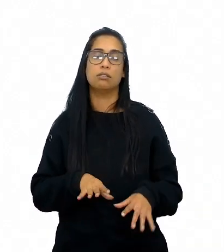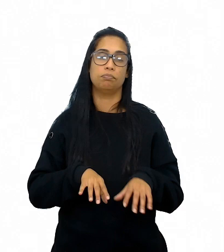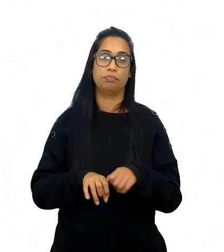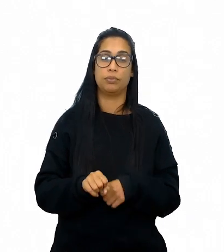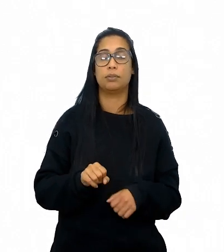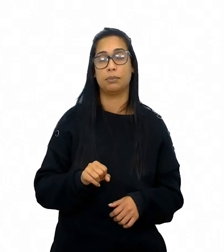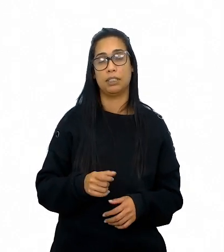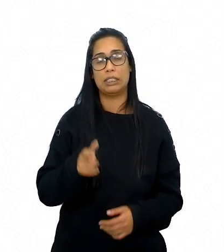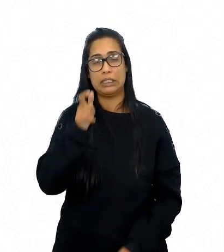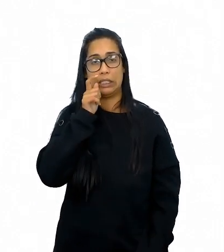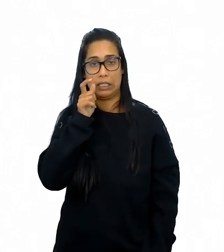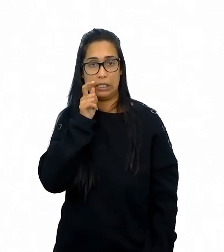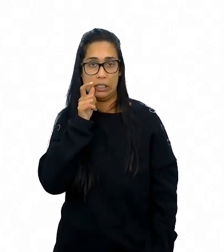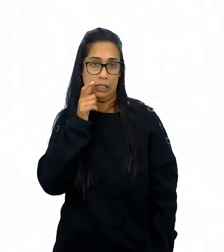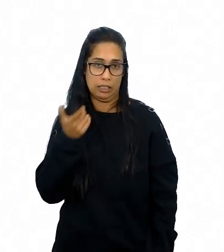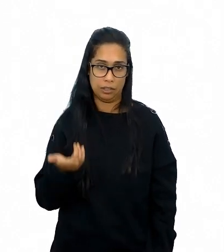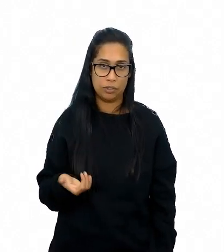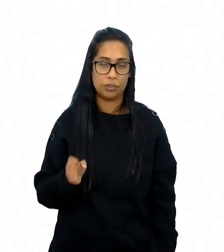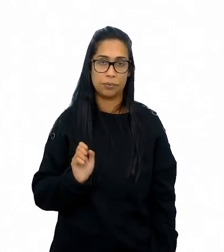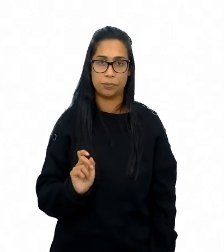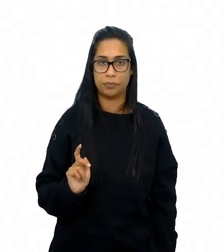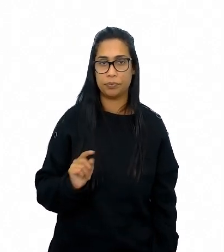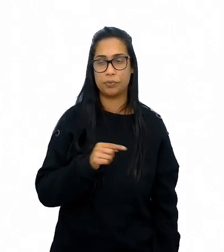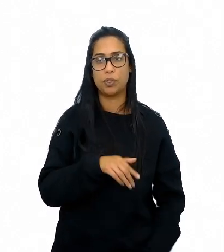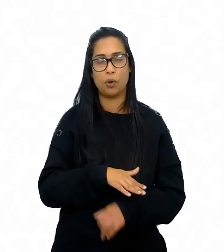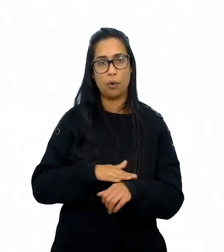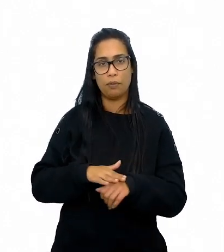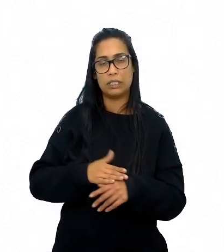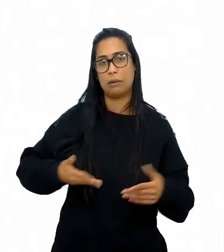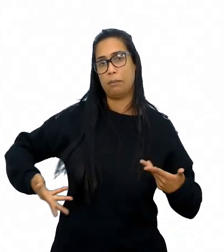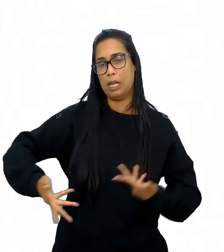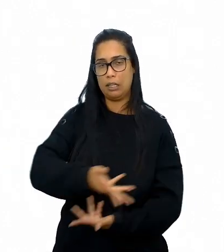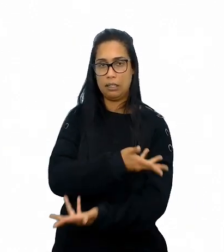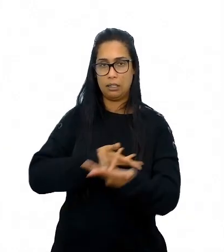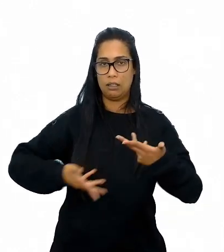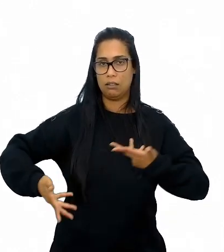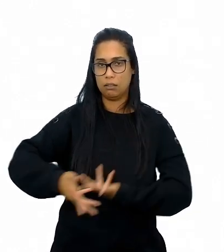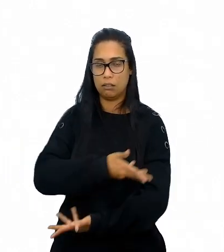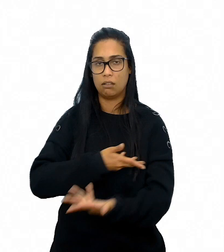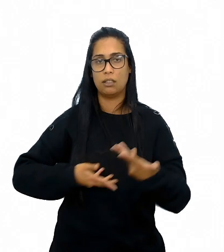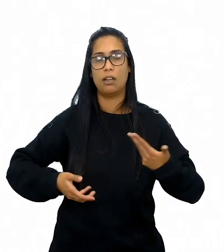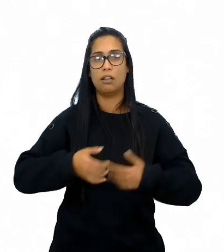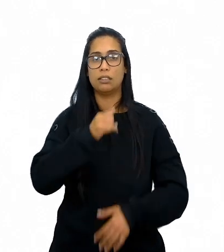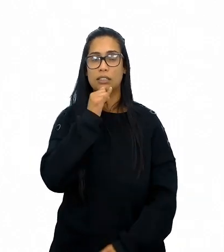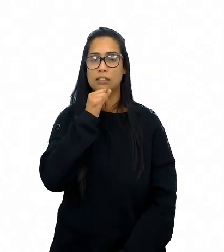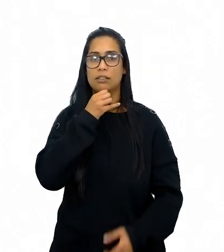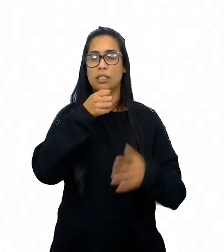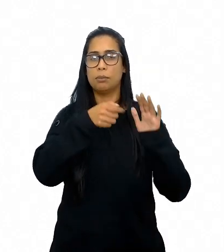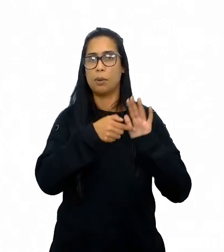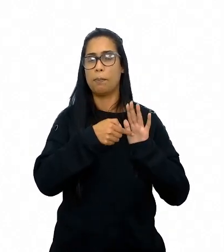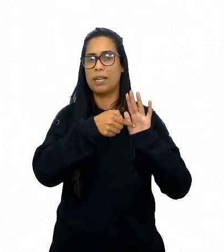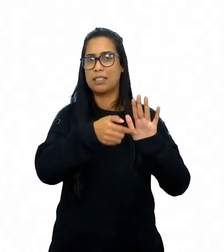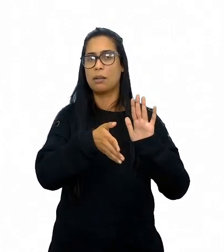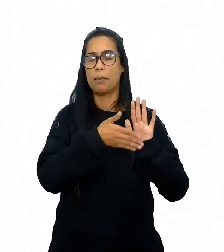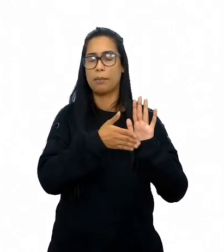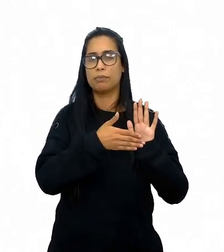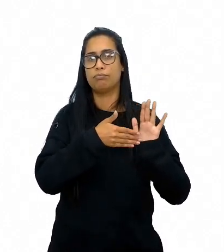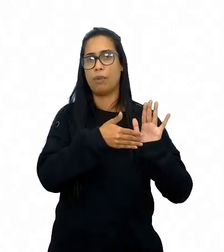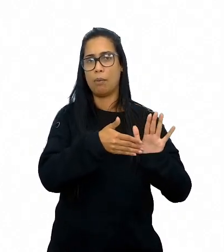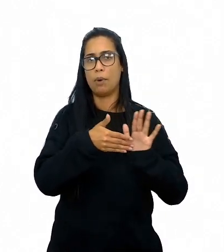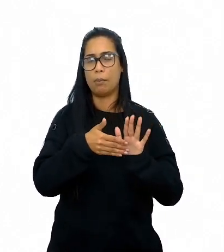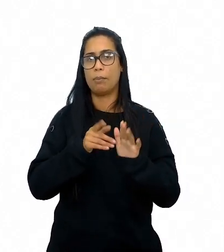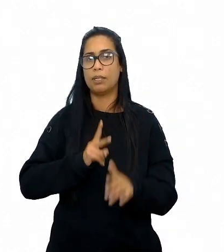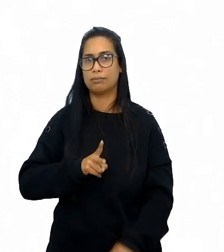bem interessante também, e eu gostei muito de poder conversar também trazendo esses exemplos com vocês aí do Caderno Aprender